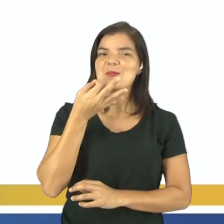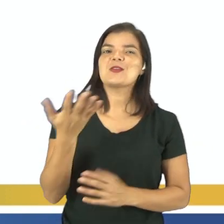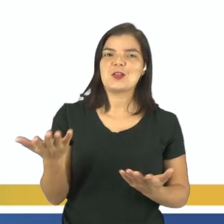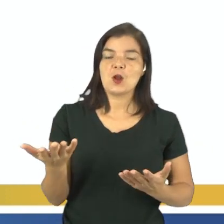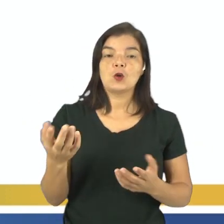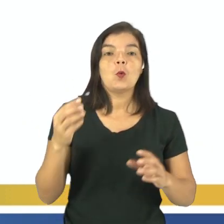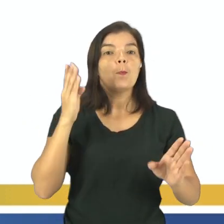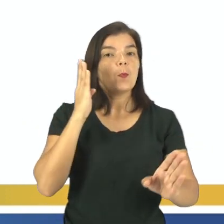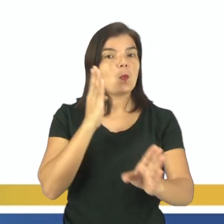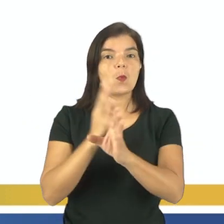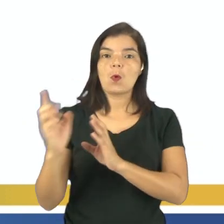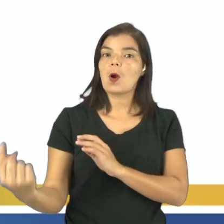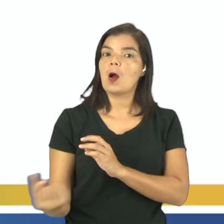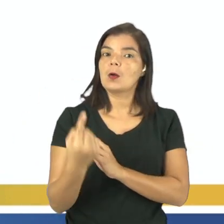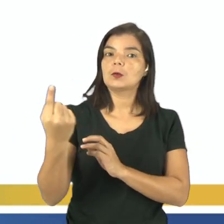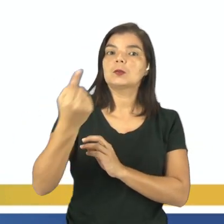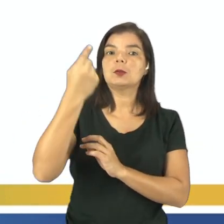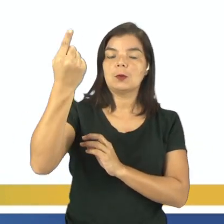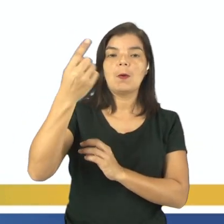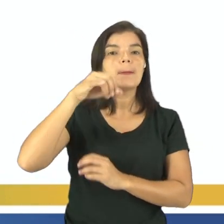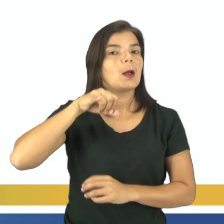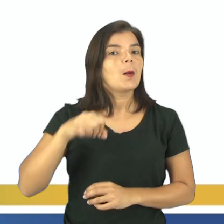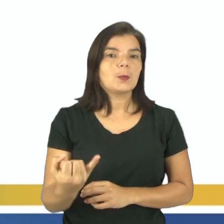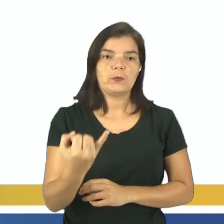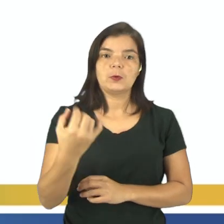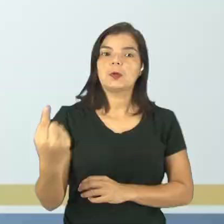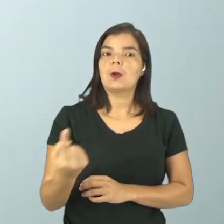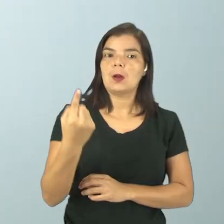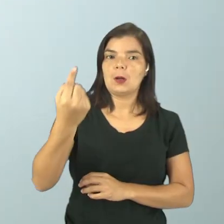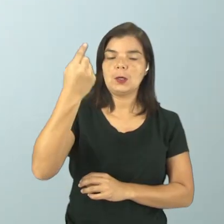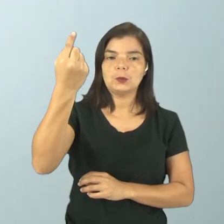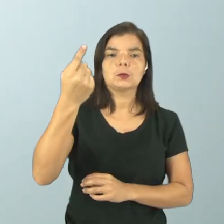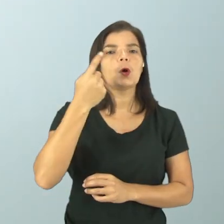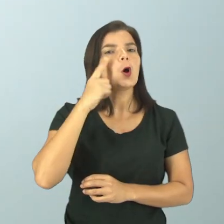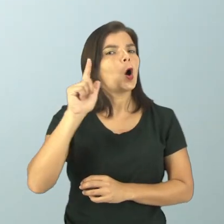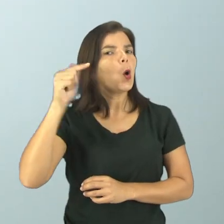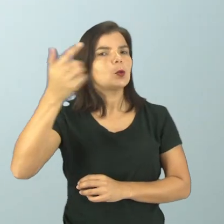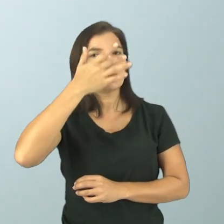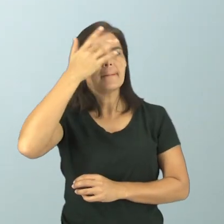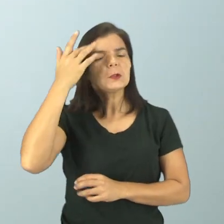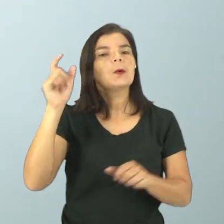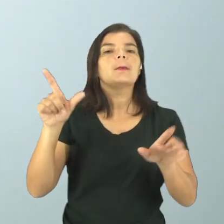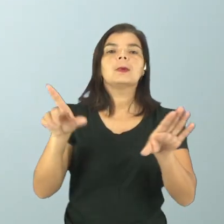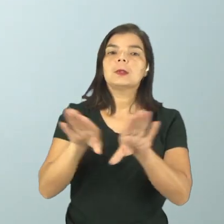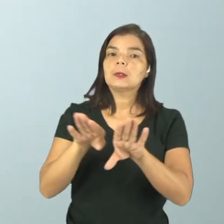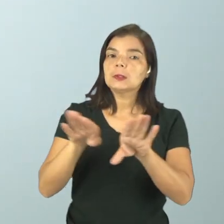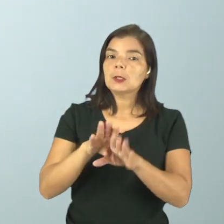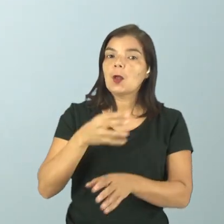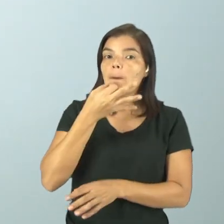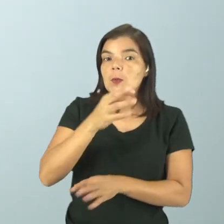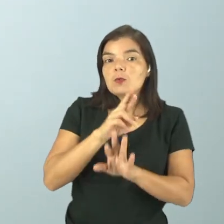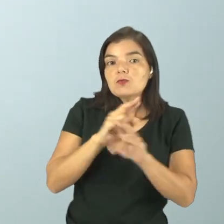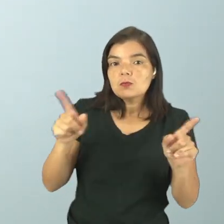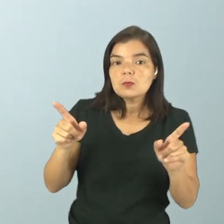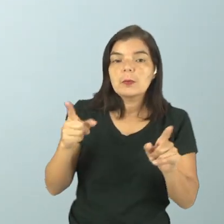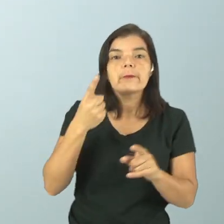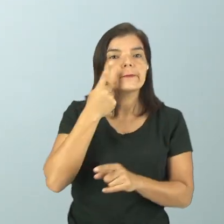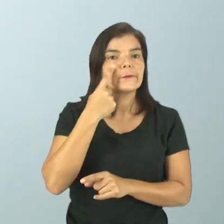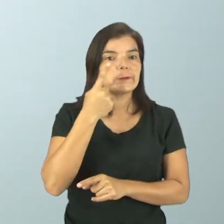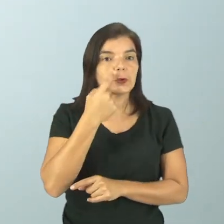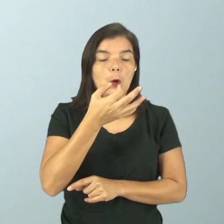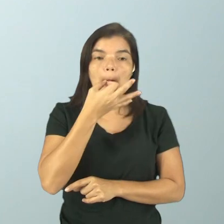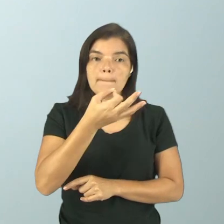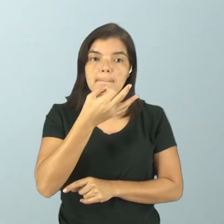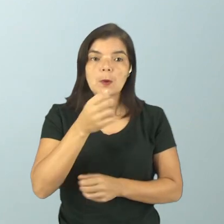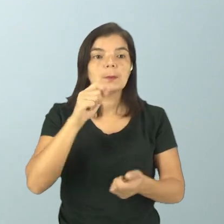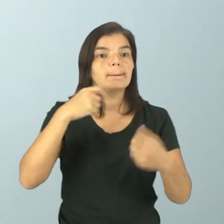sobre a altura do Lucas, para ele aproveitar a altura dele. Uma outra pessoa pode ter uma opinião diferente. Vejam que a opinião, ela pode